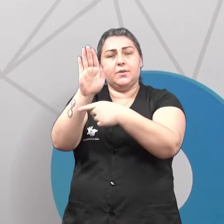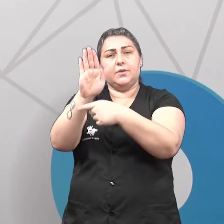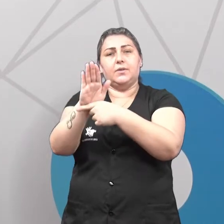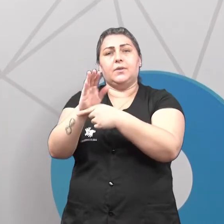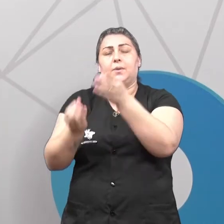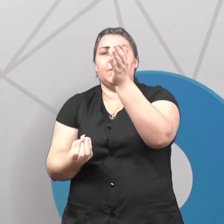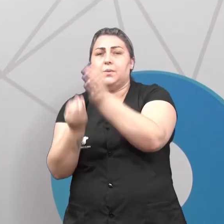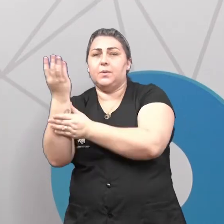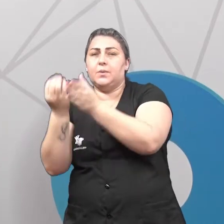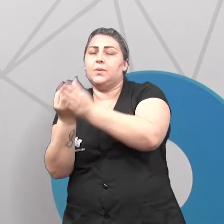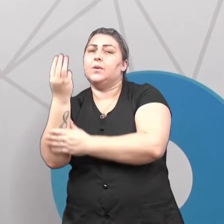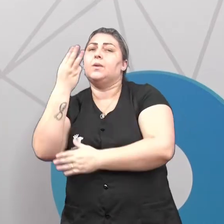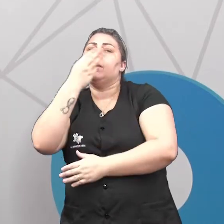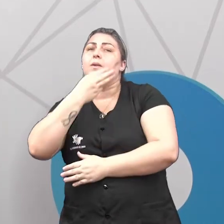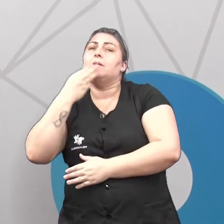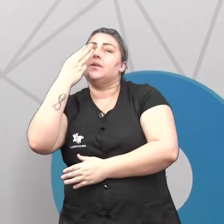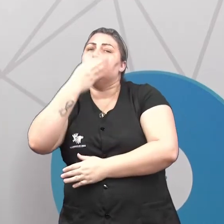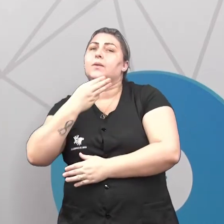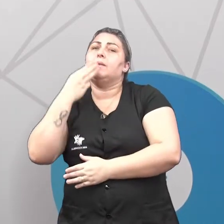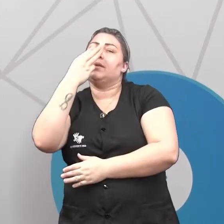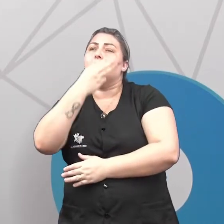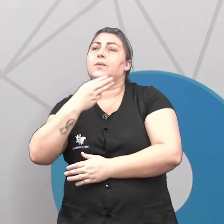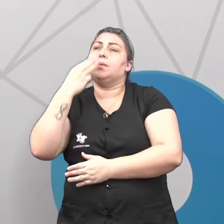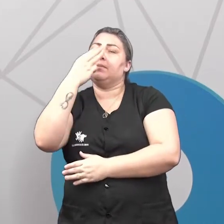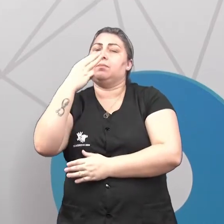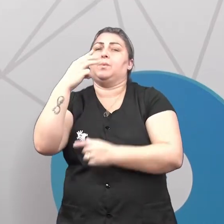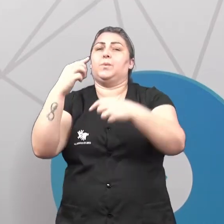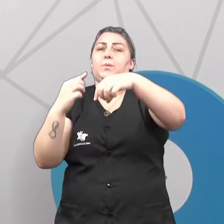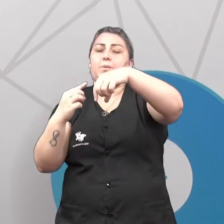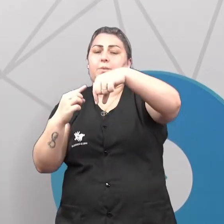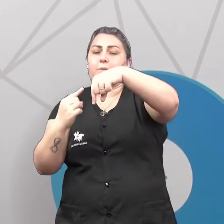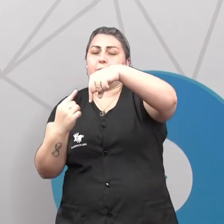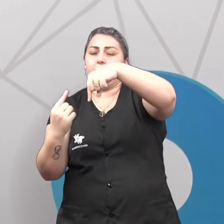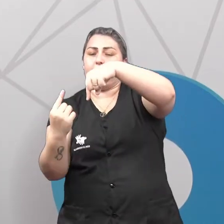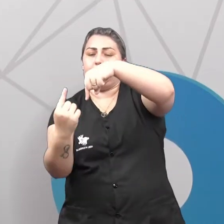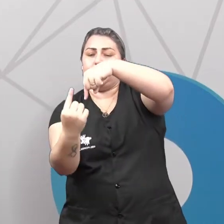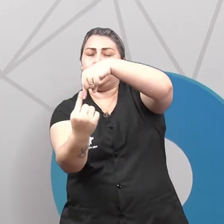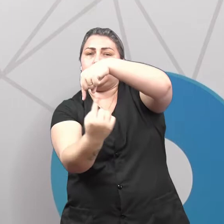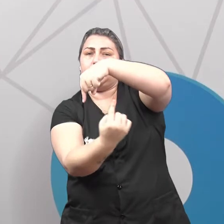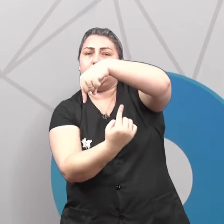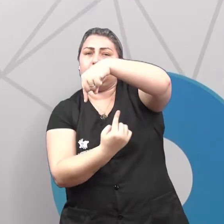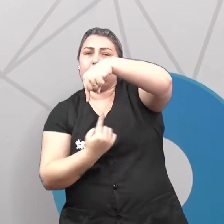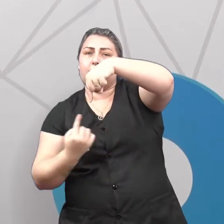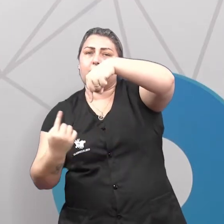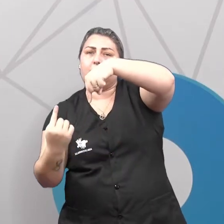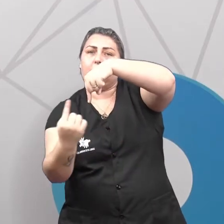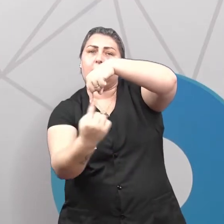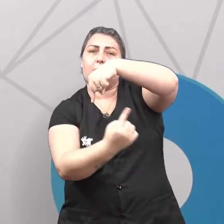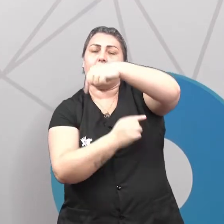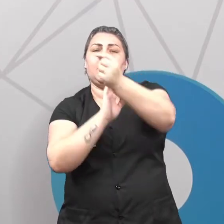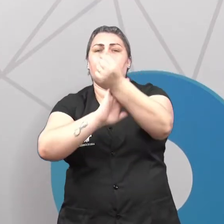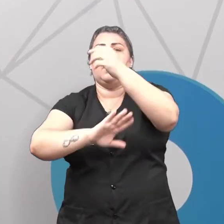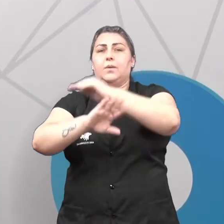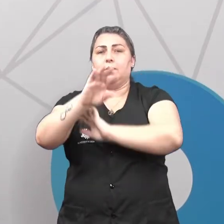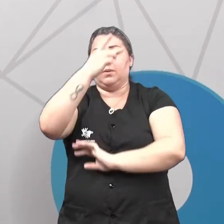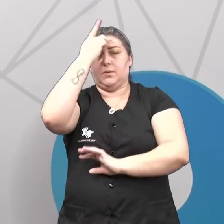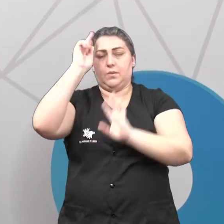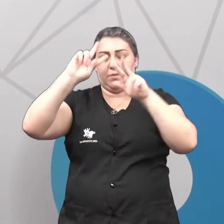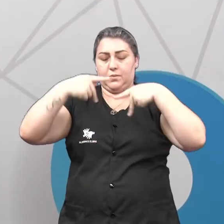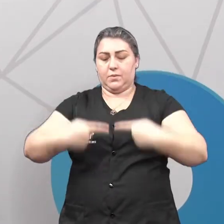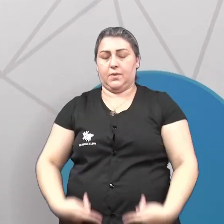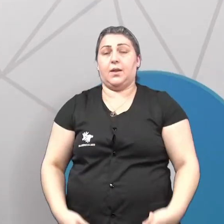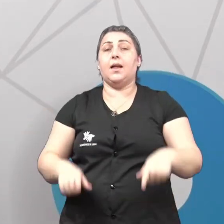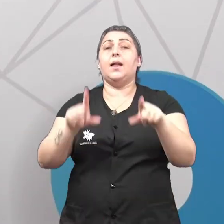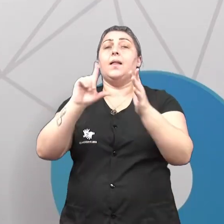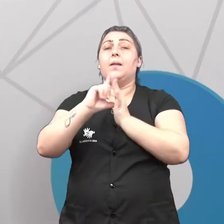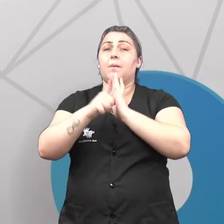produção do açúcar, as moendas, né, para girar, que anteriormente era feito pela força humana, mas depois eles